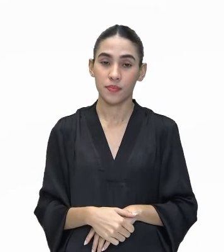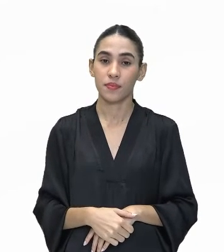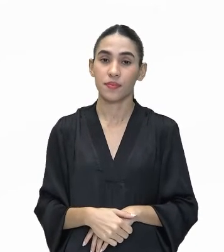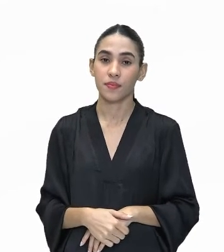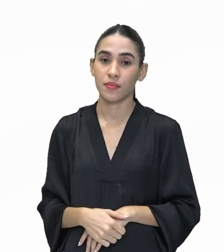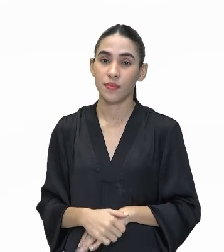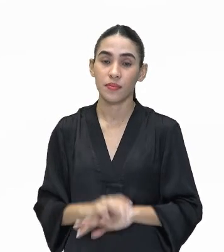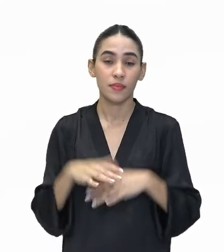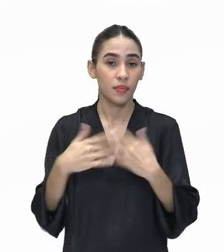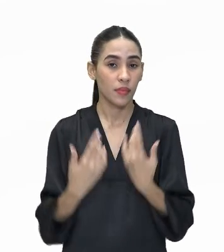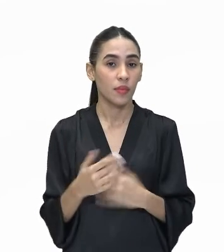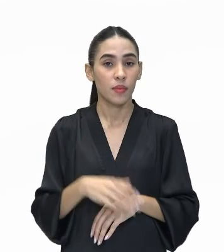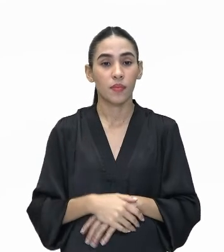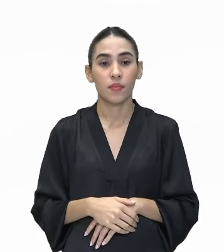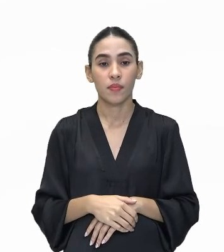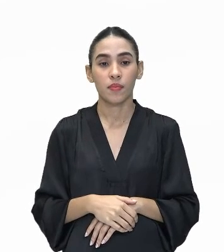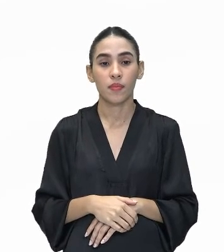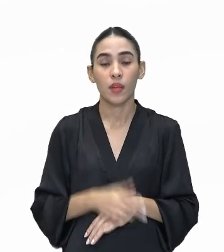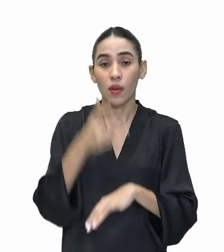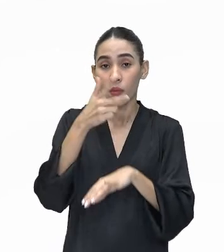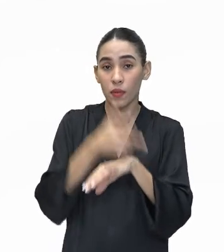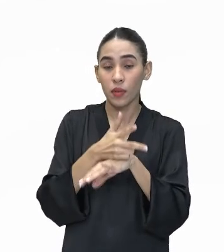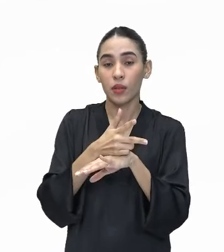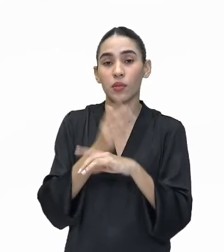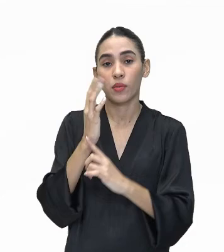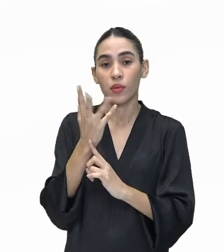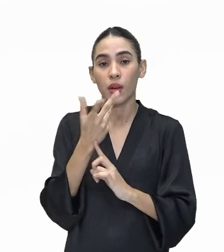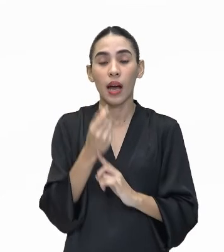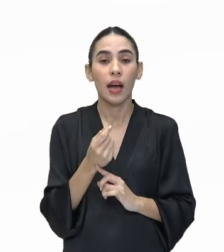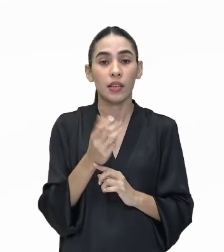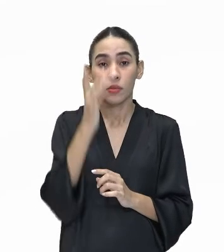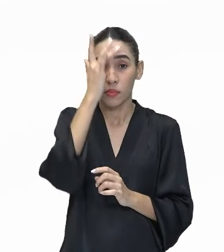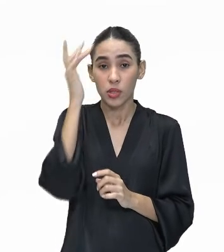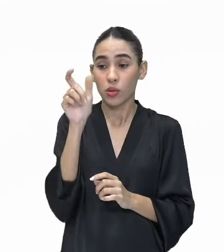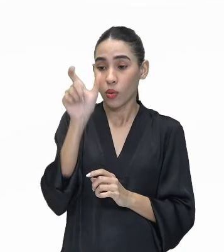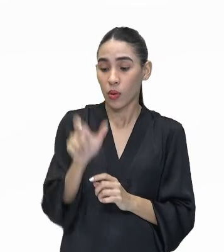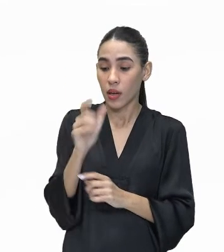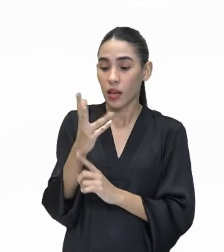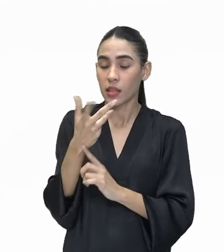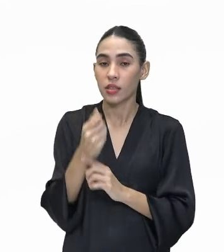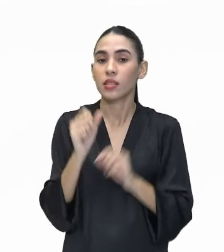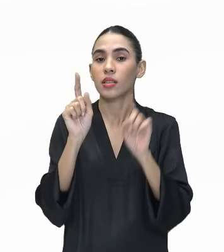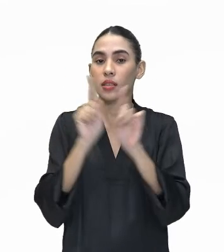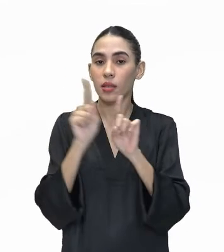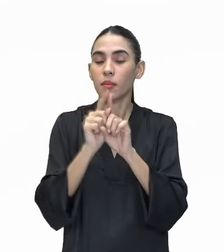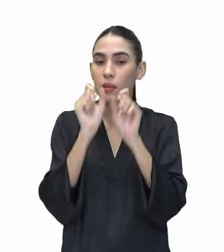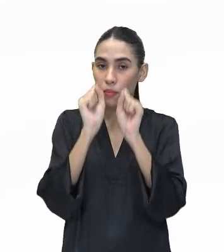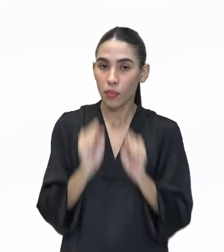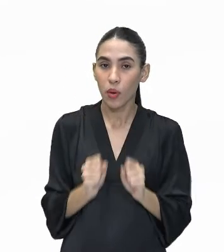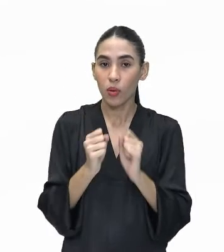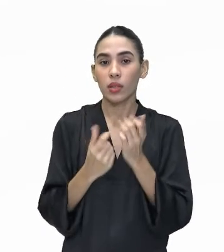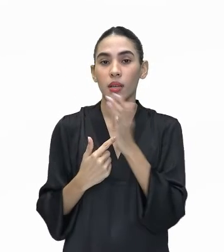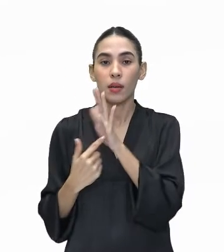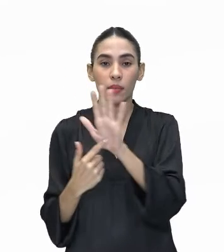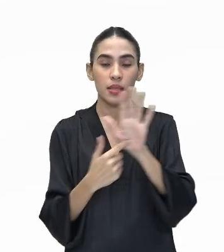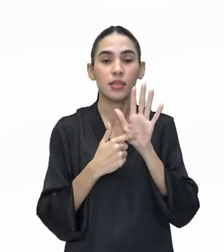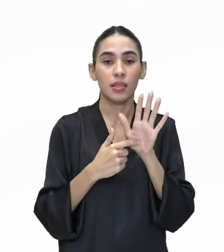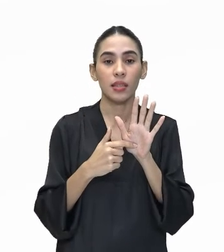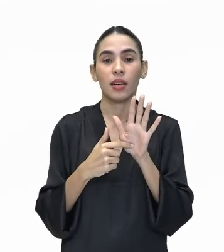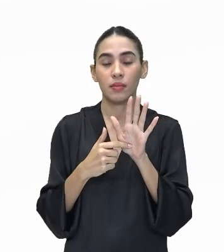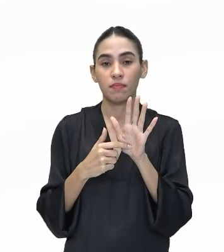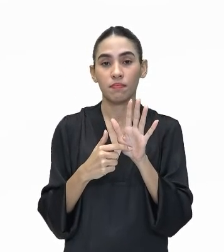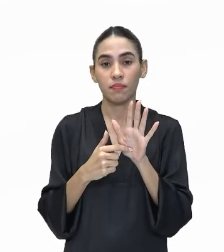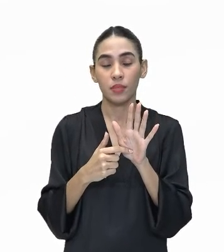Então, através do que? Do vídeo, os artistas também podem mostrar a sua